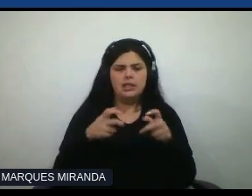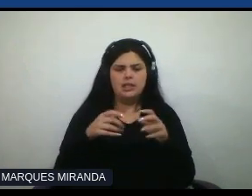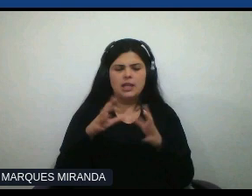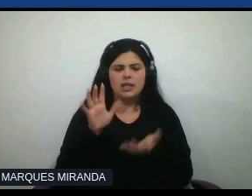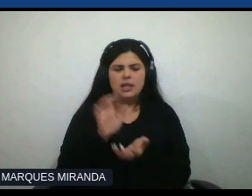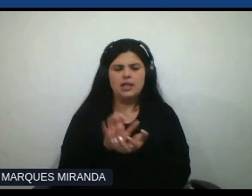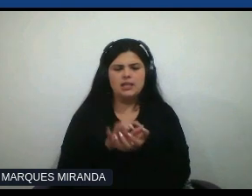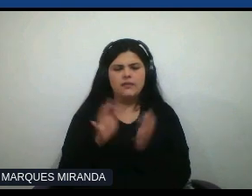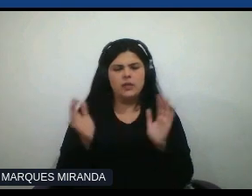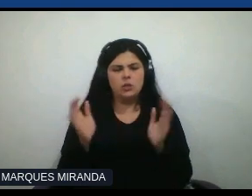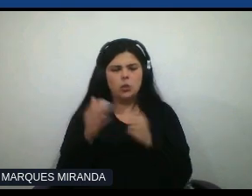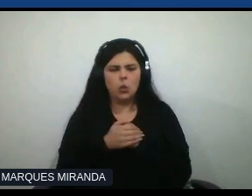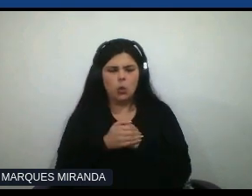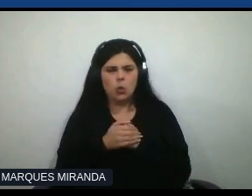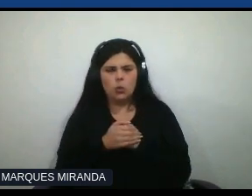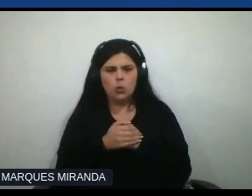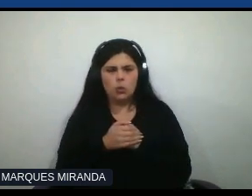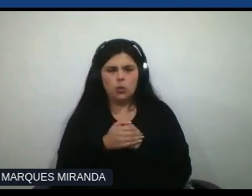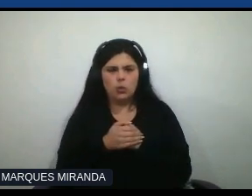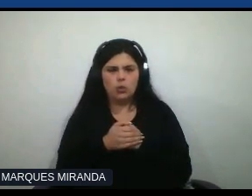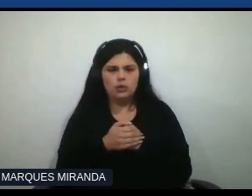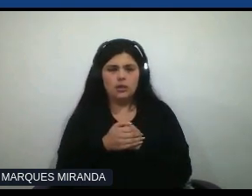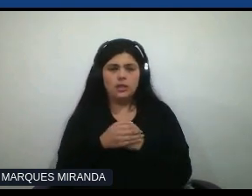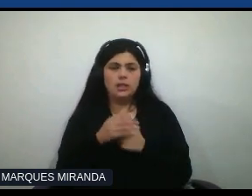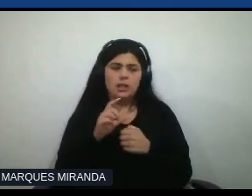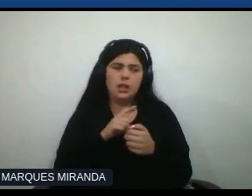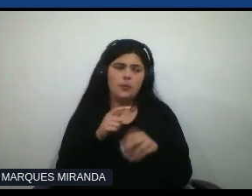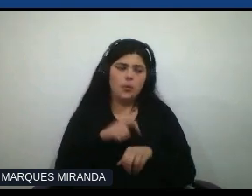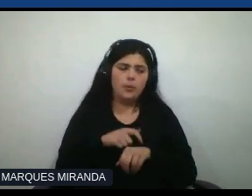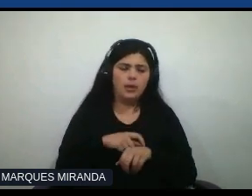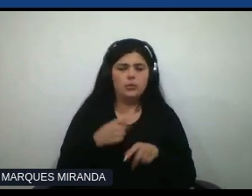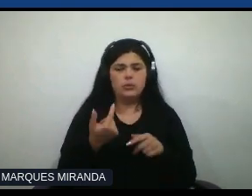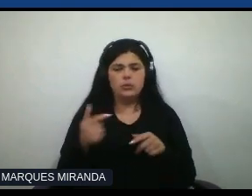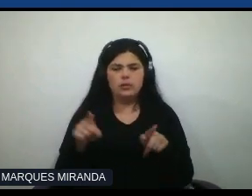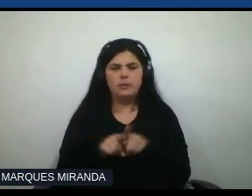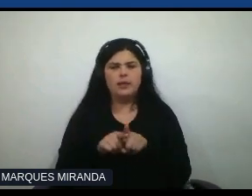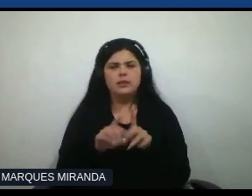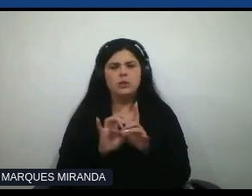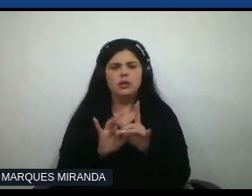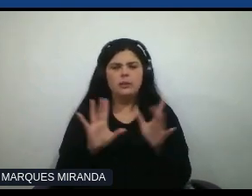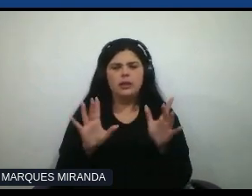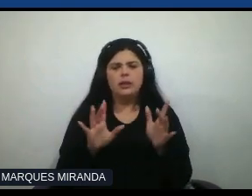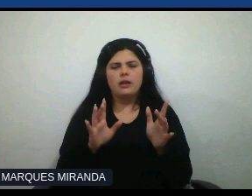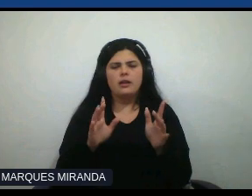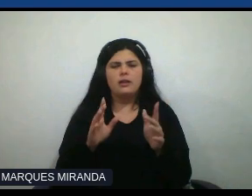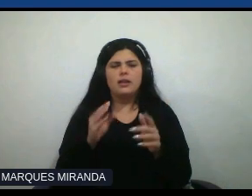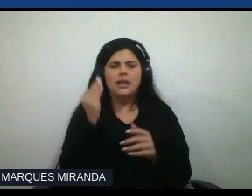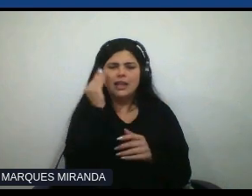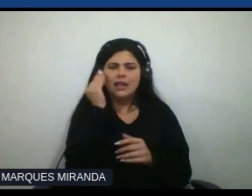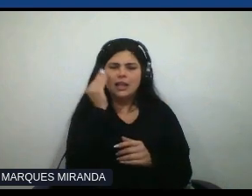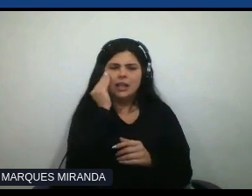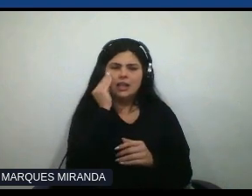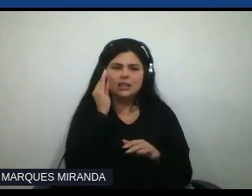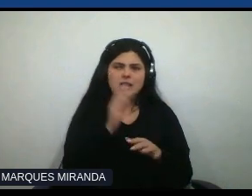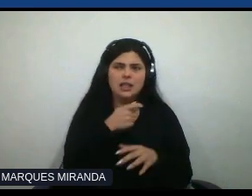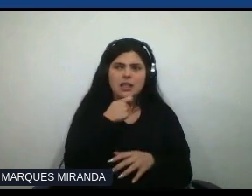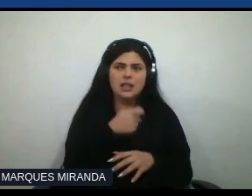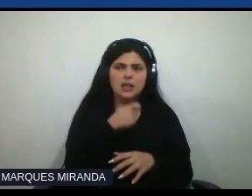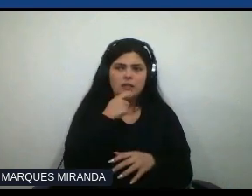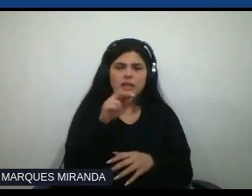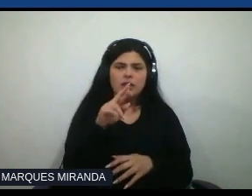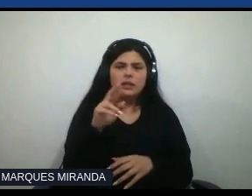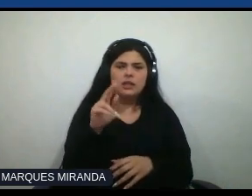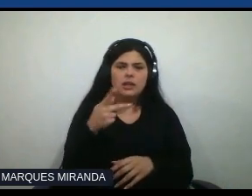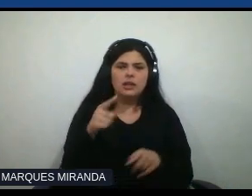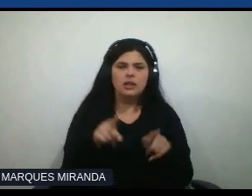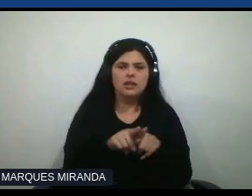escondo? Olha, obviamente há casos e casos, mas se você se permitir, faça esse teste, às vezes numa entrevista com a RH,